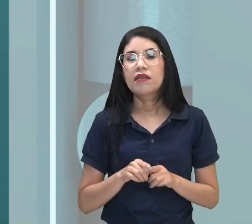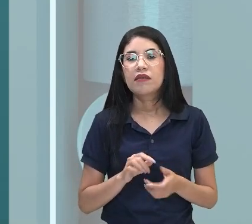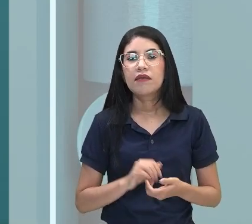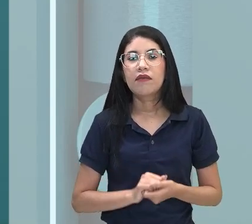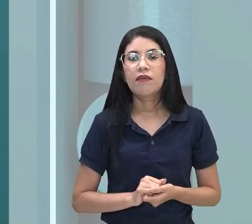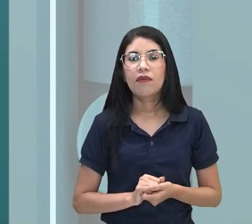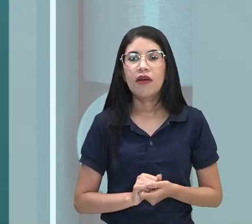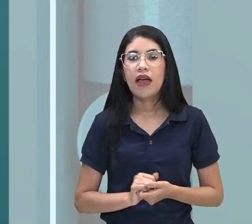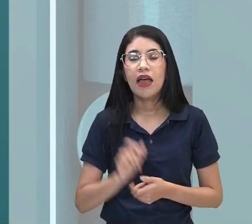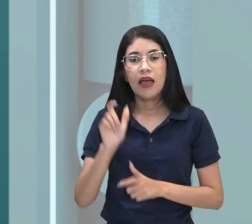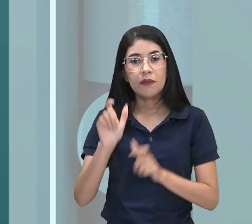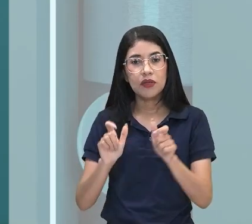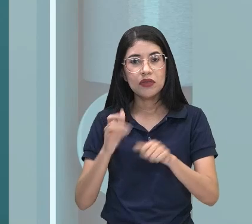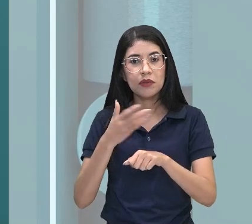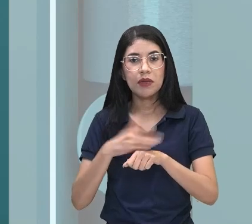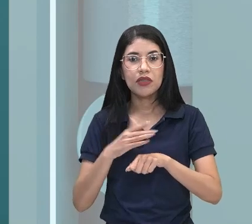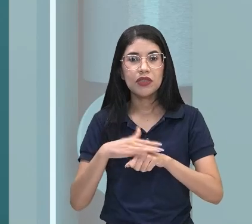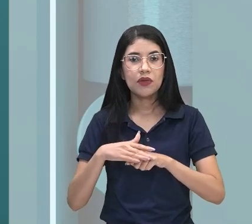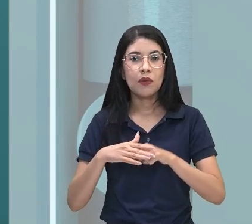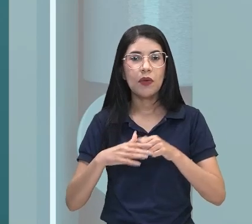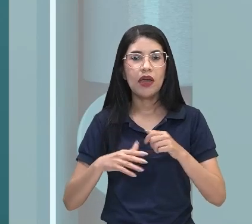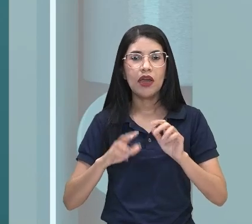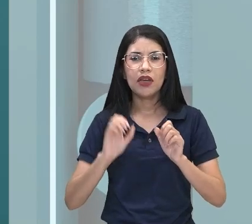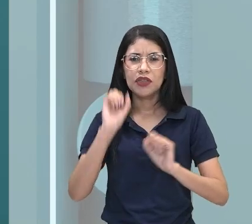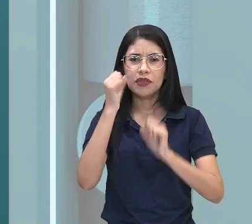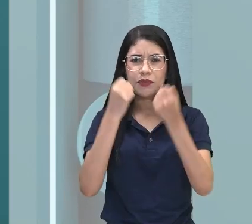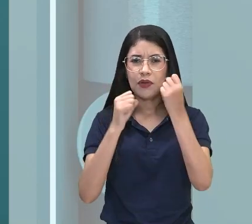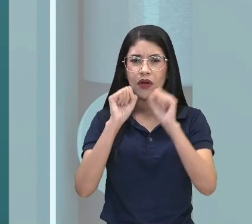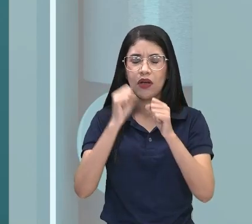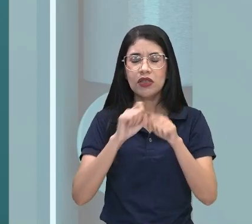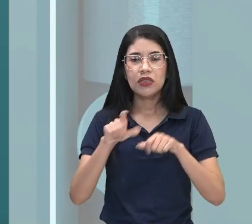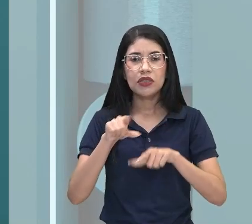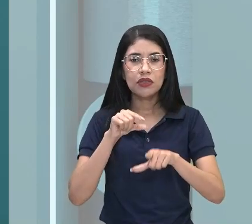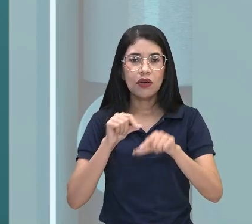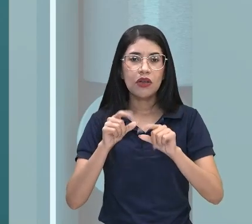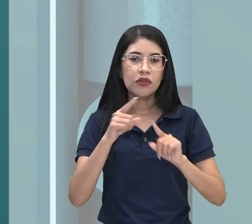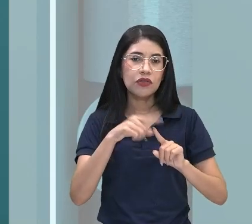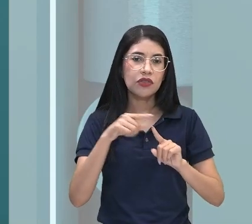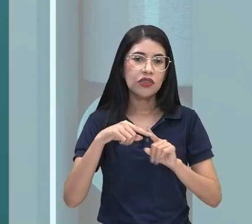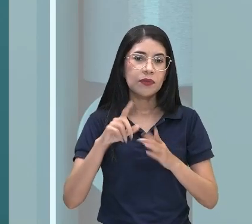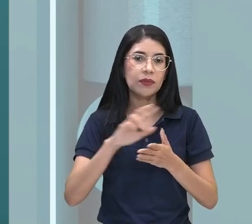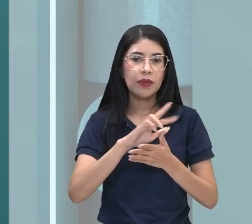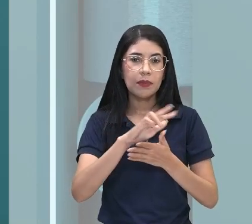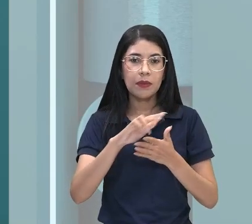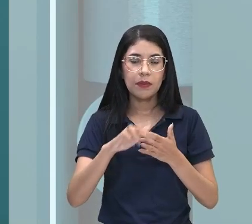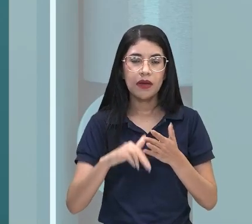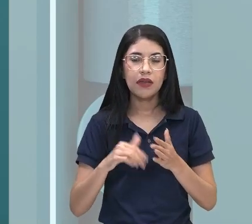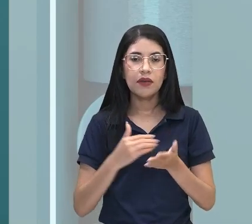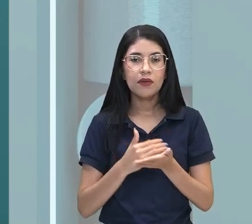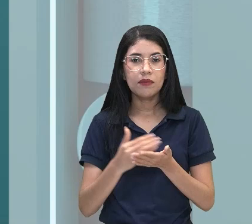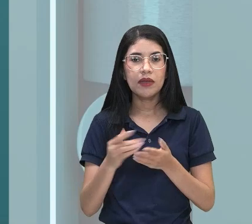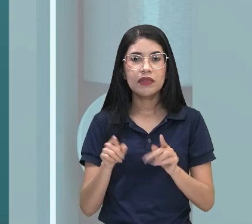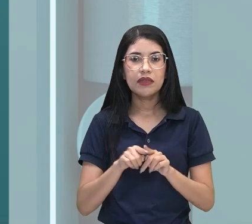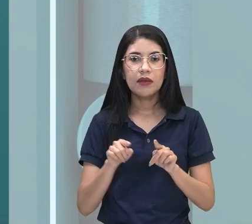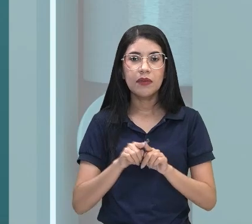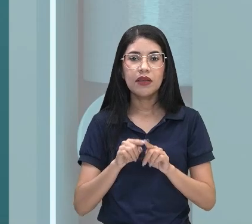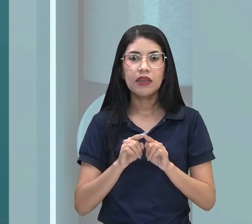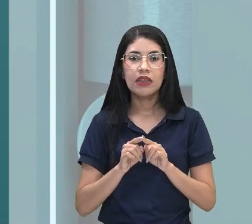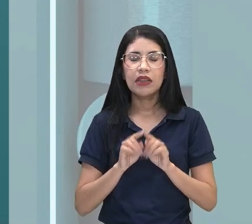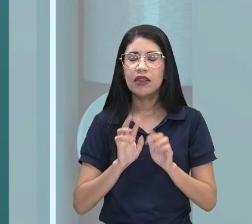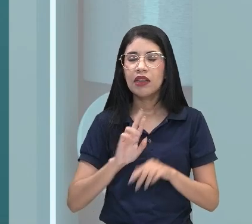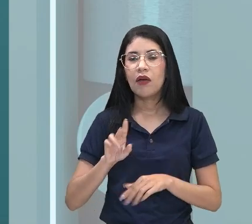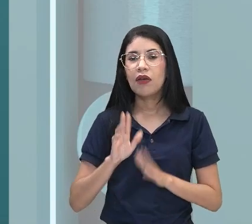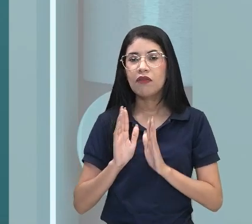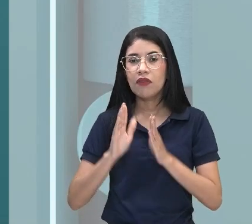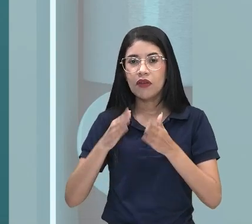os praticantes de atividade física escolham algumas dessas modalidades e comecem não focados em um